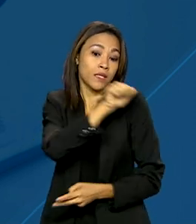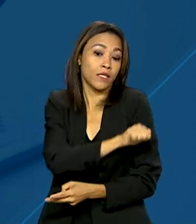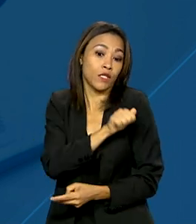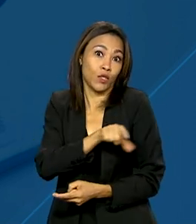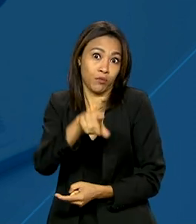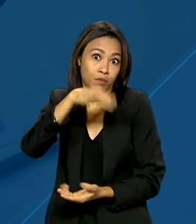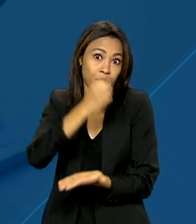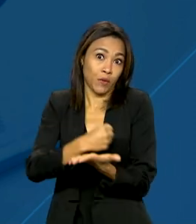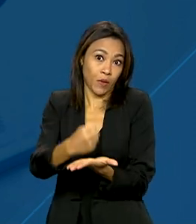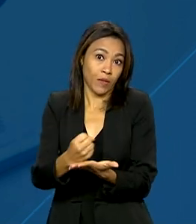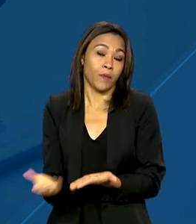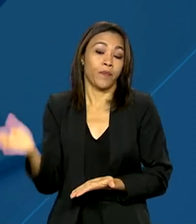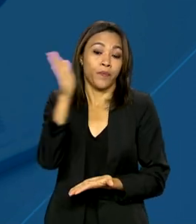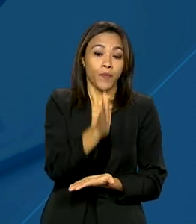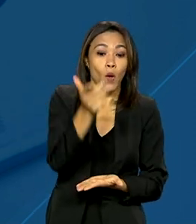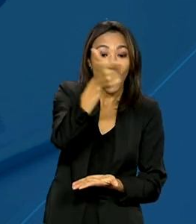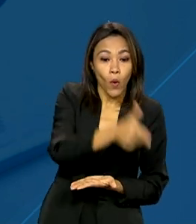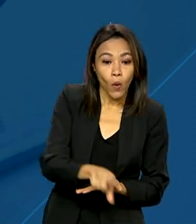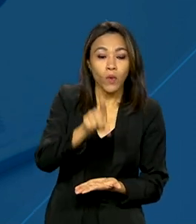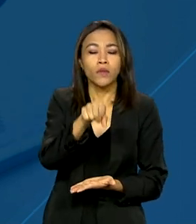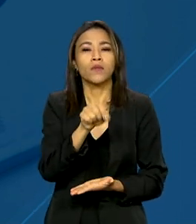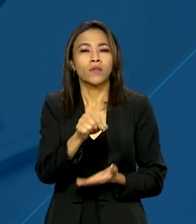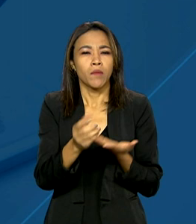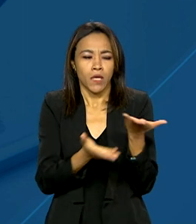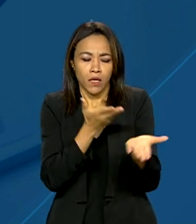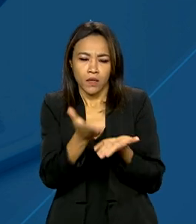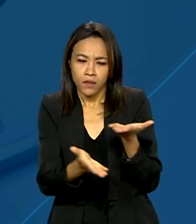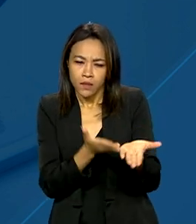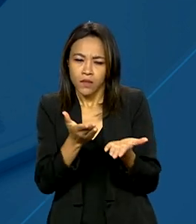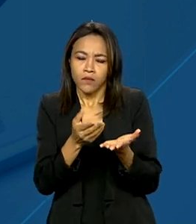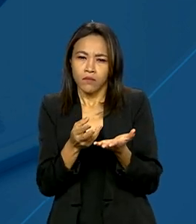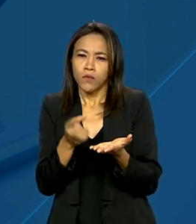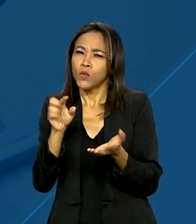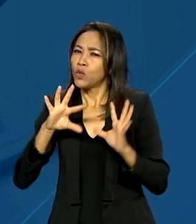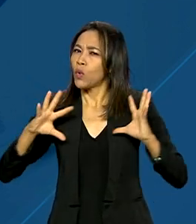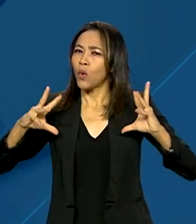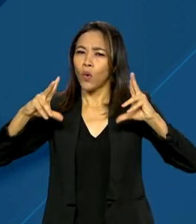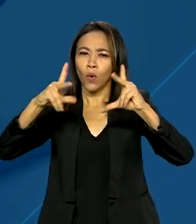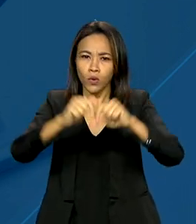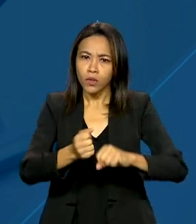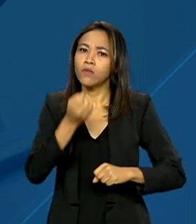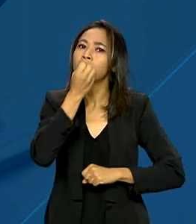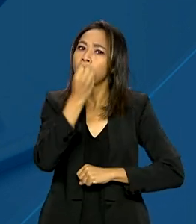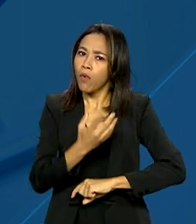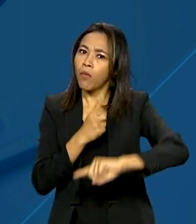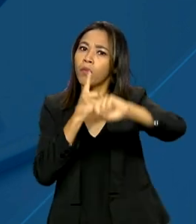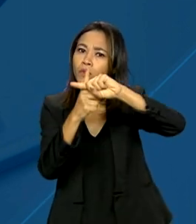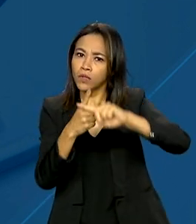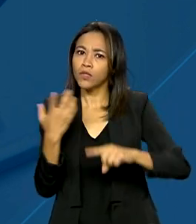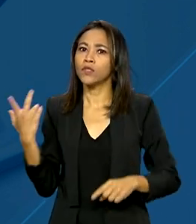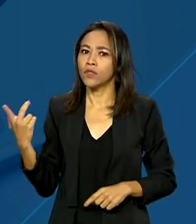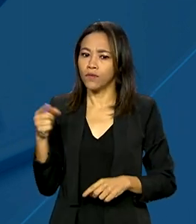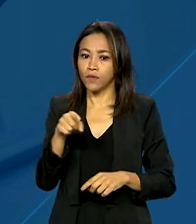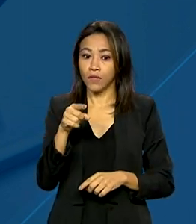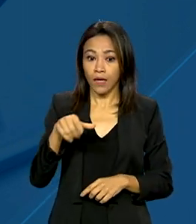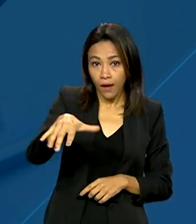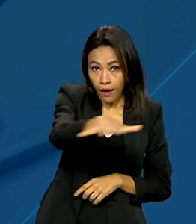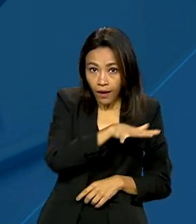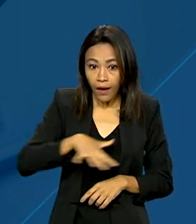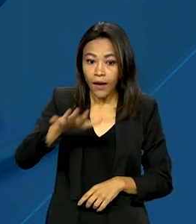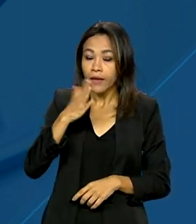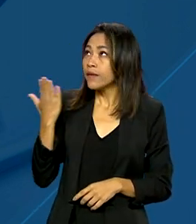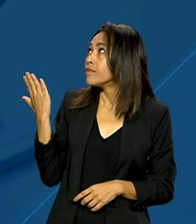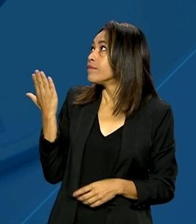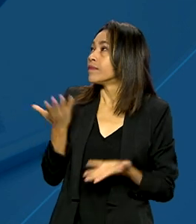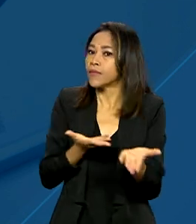de Janeiro já entre as atividades econômicas monitoradas todas tiveram saldo positivo o setor de serviços